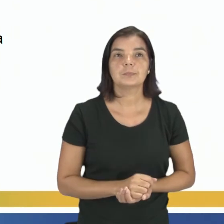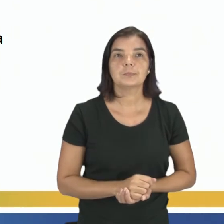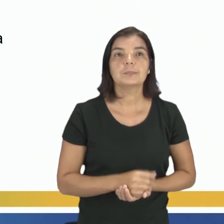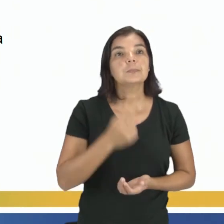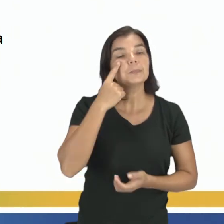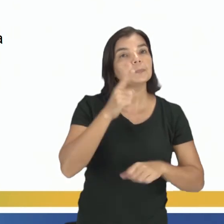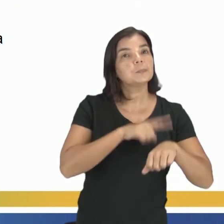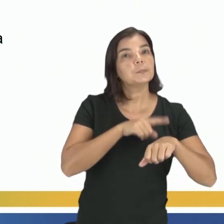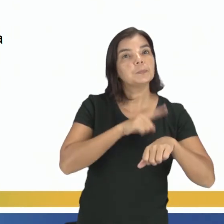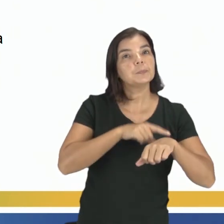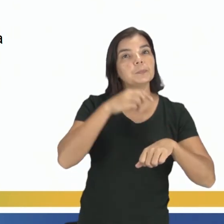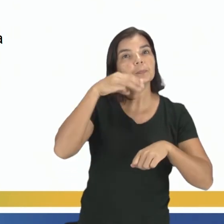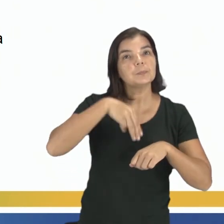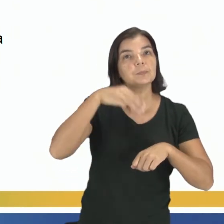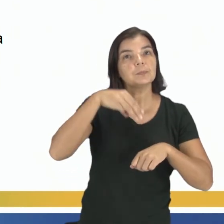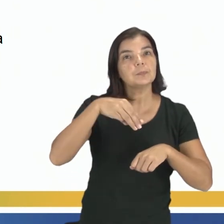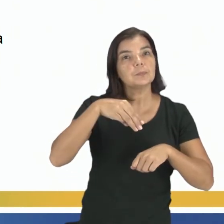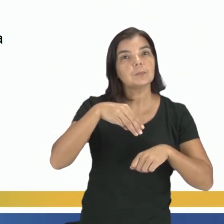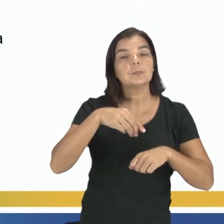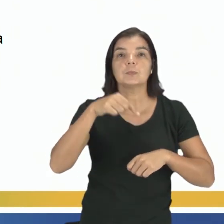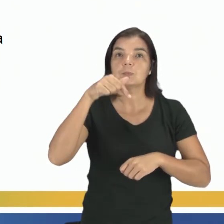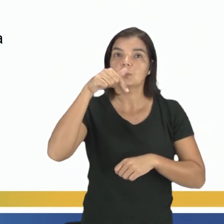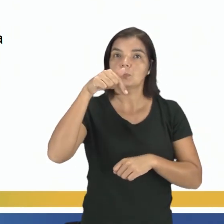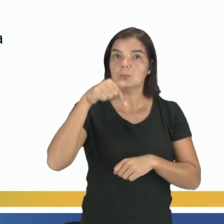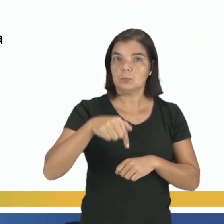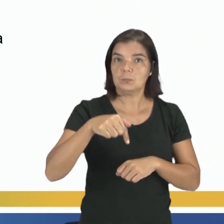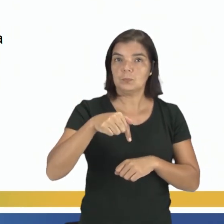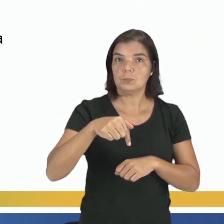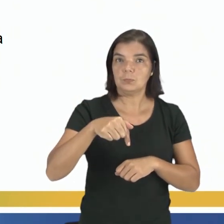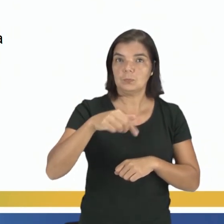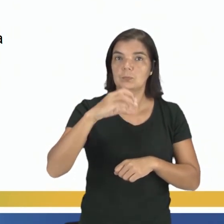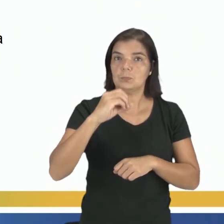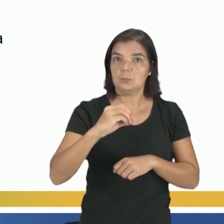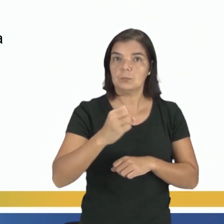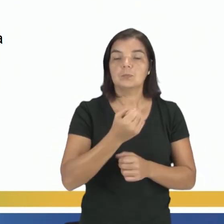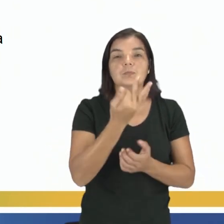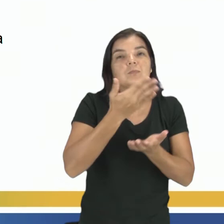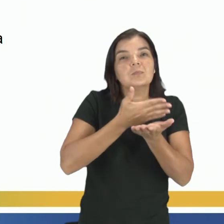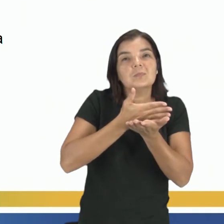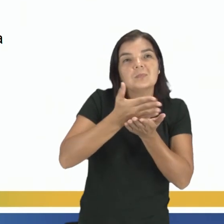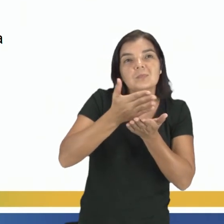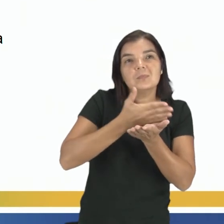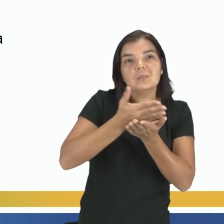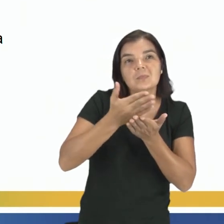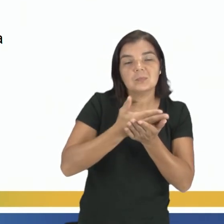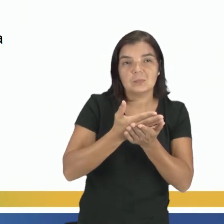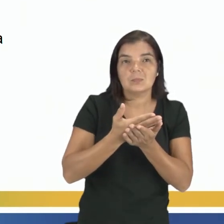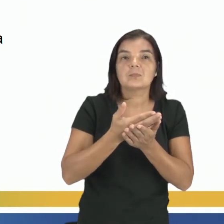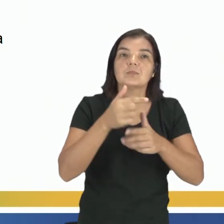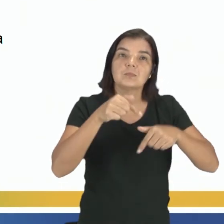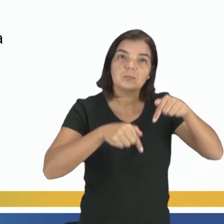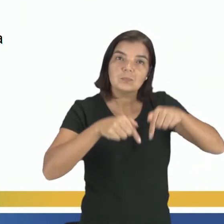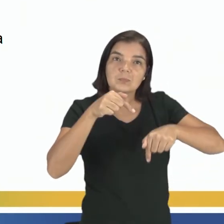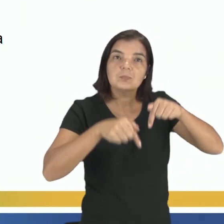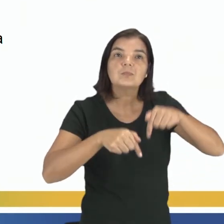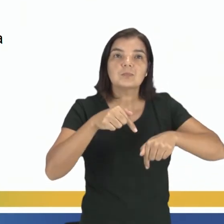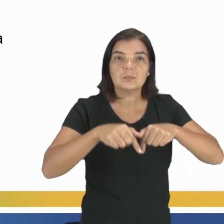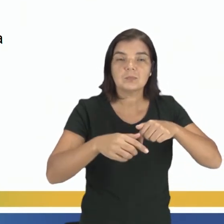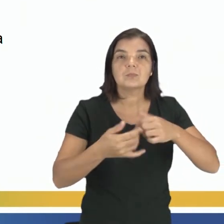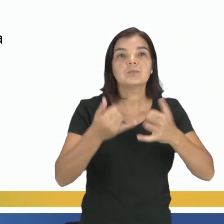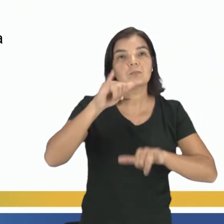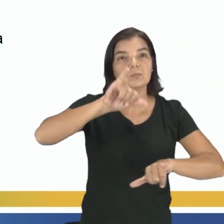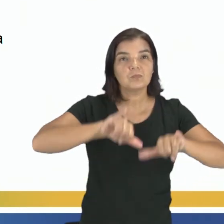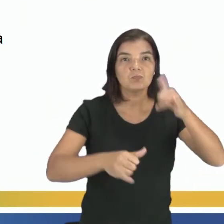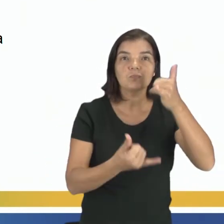Sendo T o tempo em minutos e Q0 a quantidade inicial dessa substância,